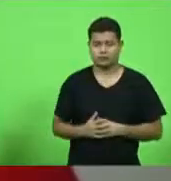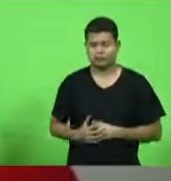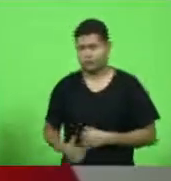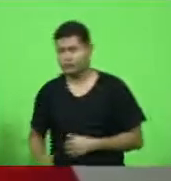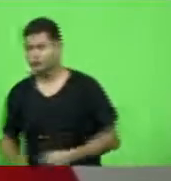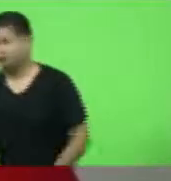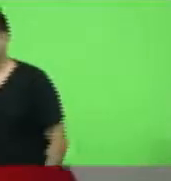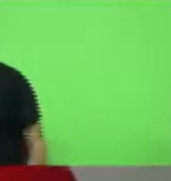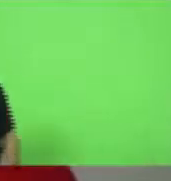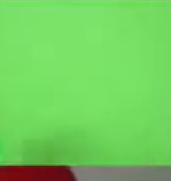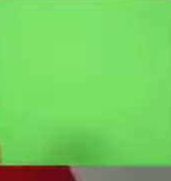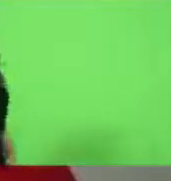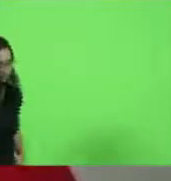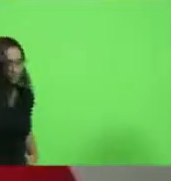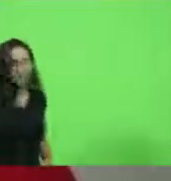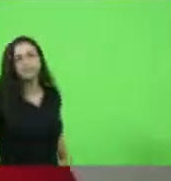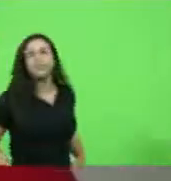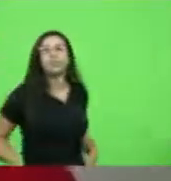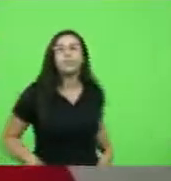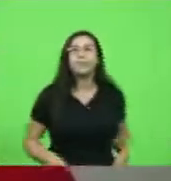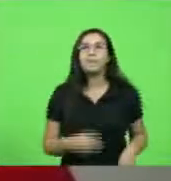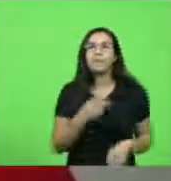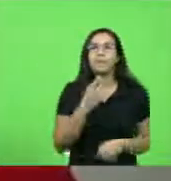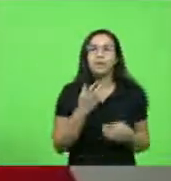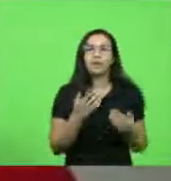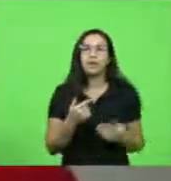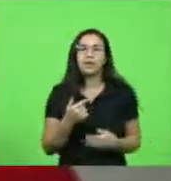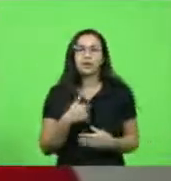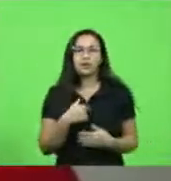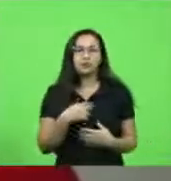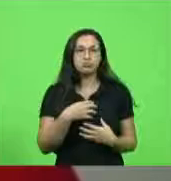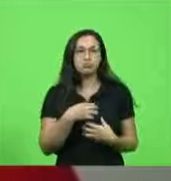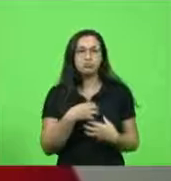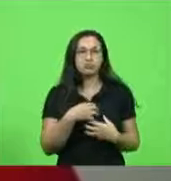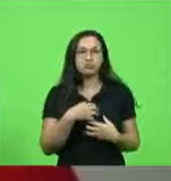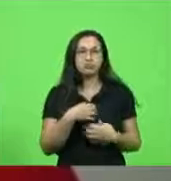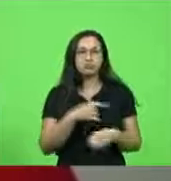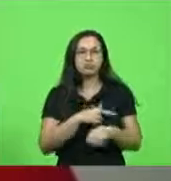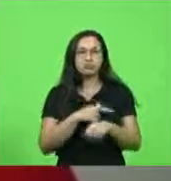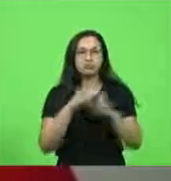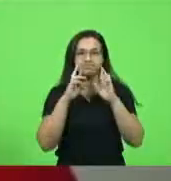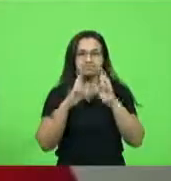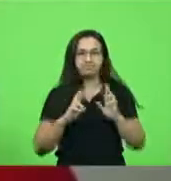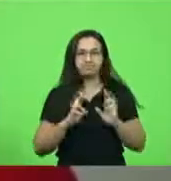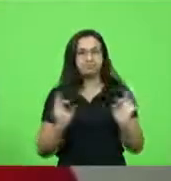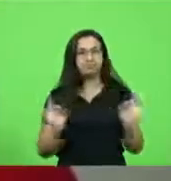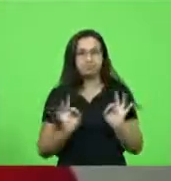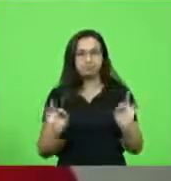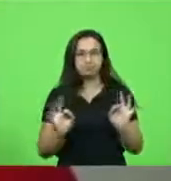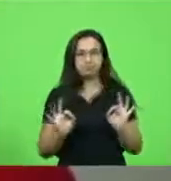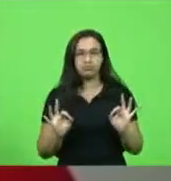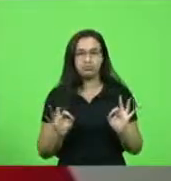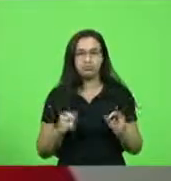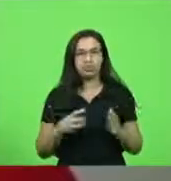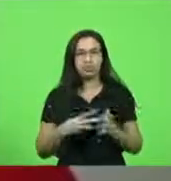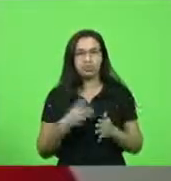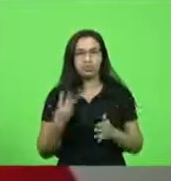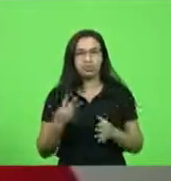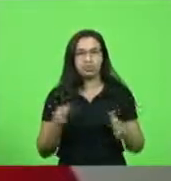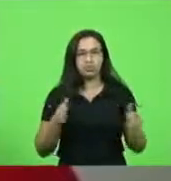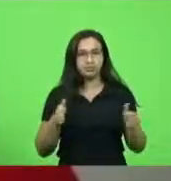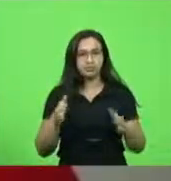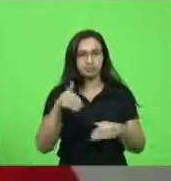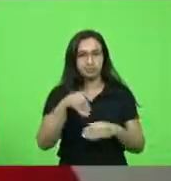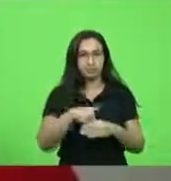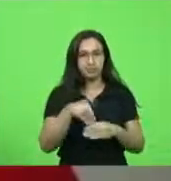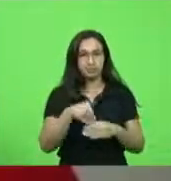totalmente desrespeitada como presidente da comissão. Eu estou no meu terceiro mandato, eu nunca vi isso acontecer na